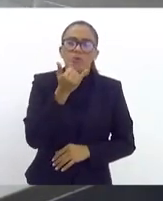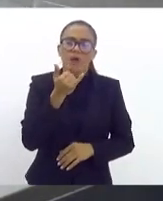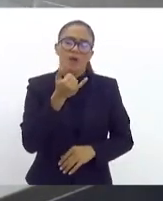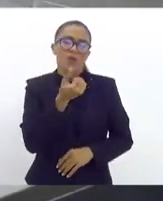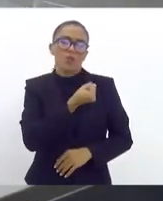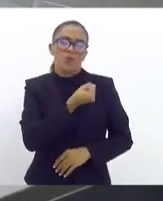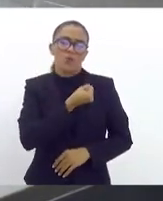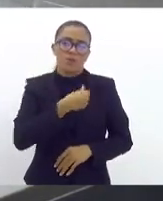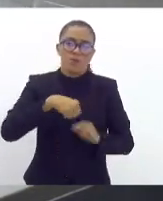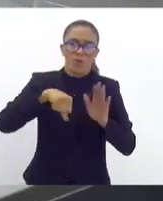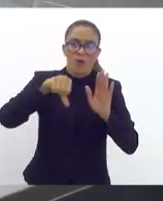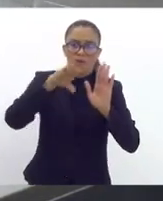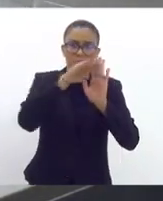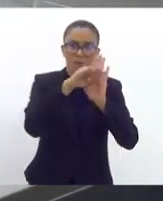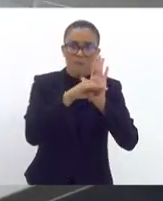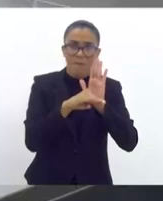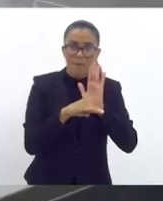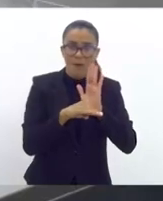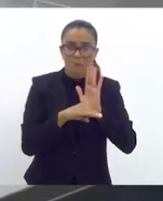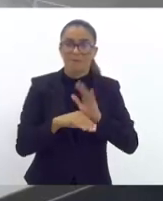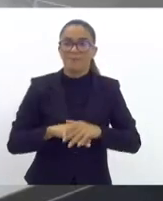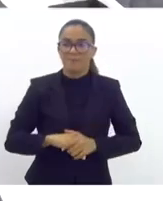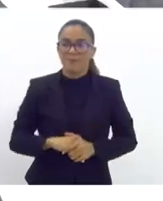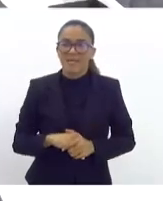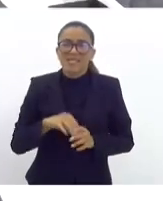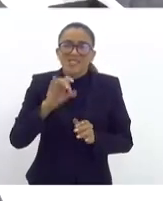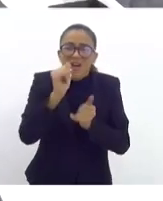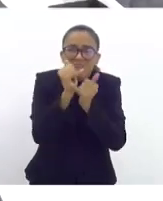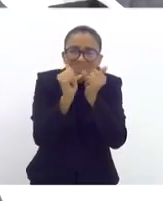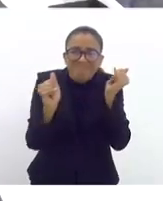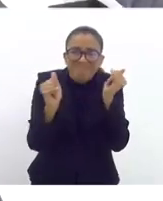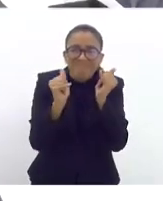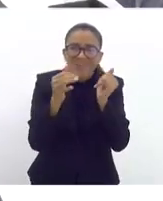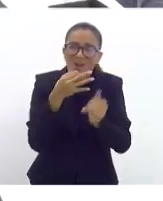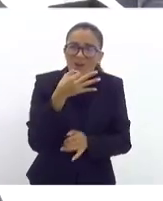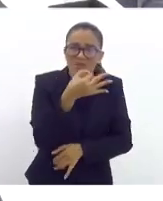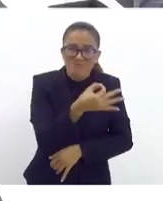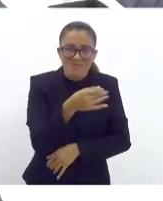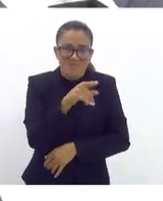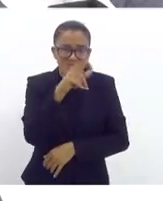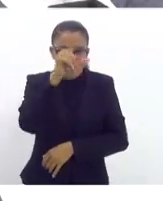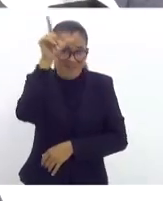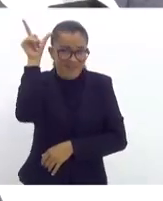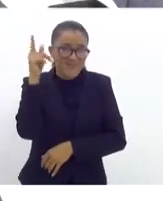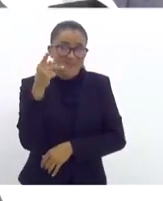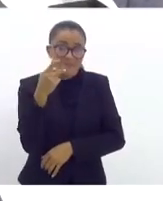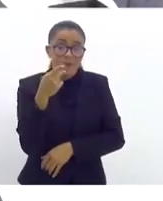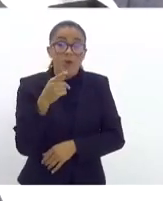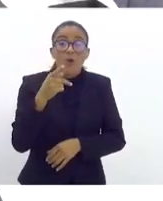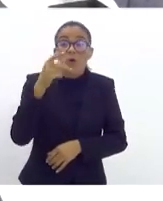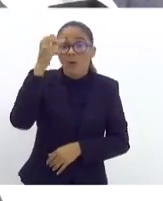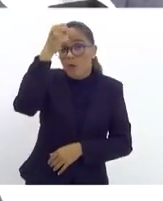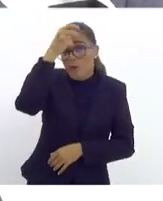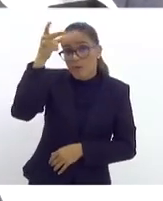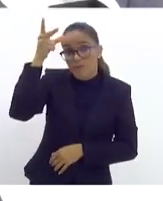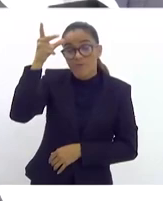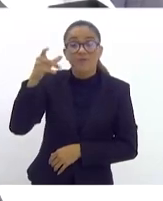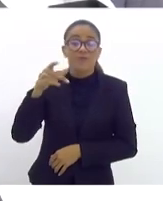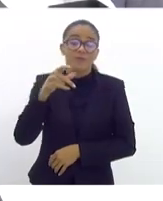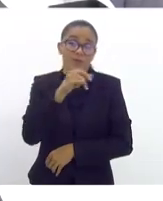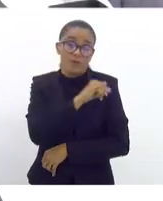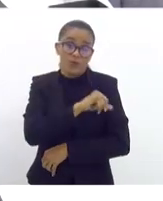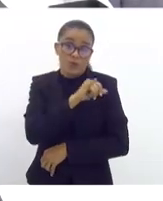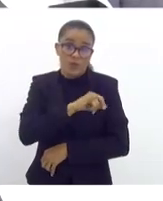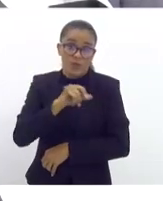projeto nove da pausa Presidente são micro observação para o Deputado Paulo o prefeito do Rio recentemente